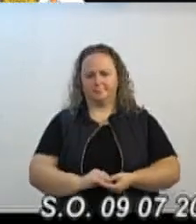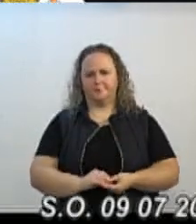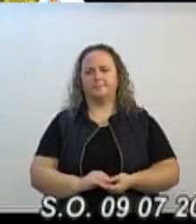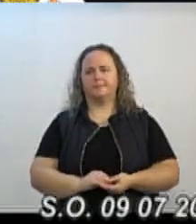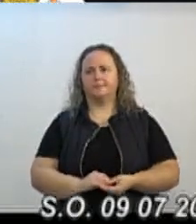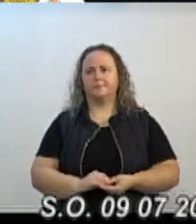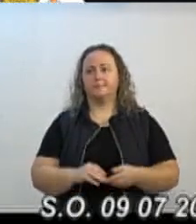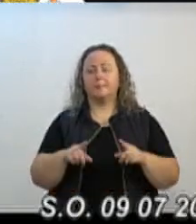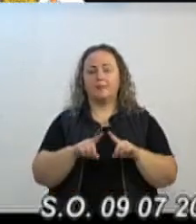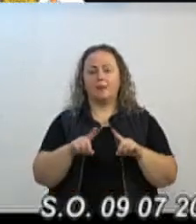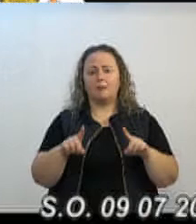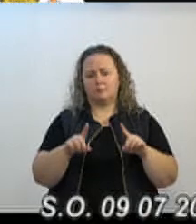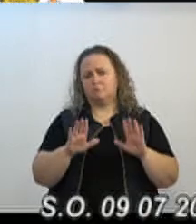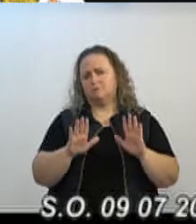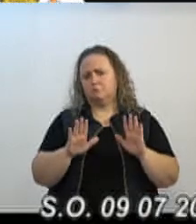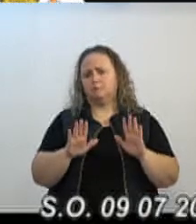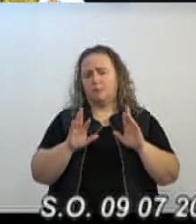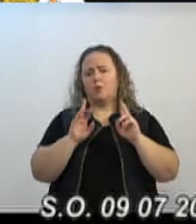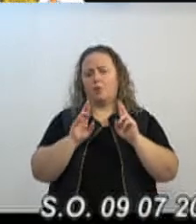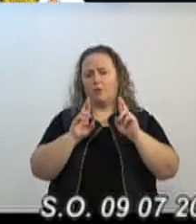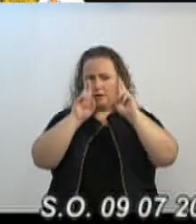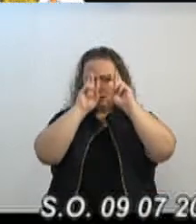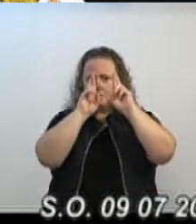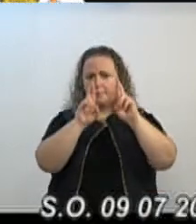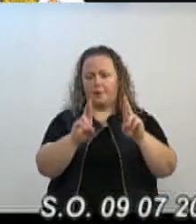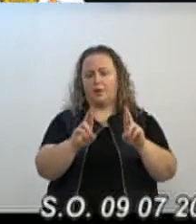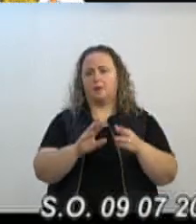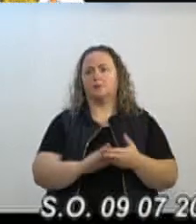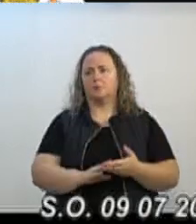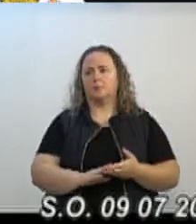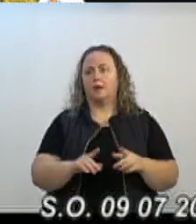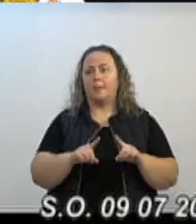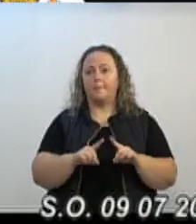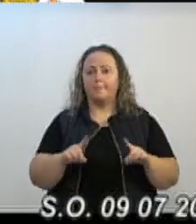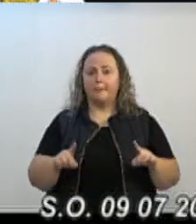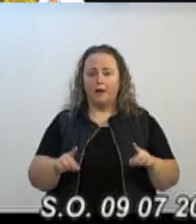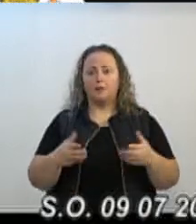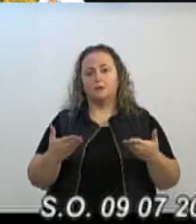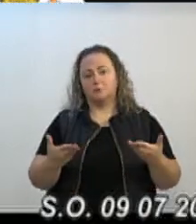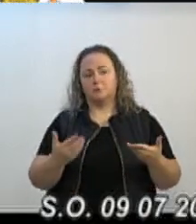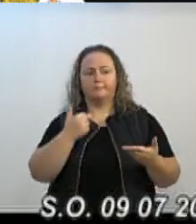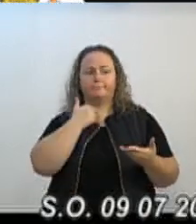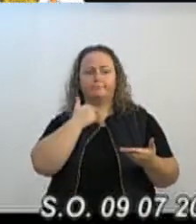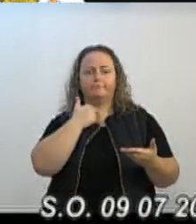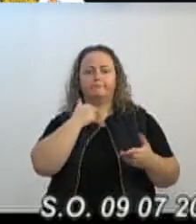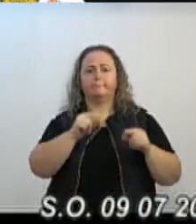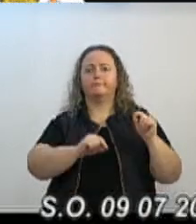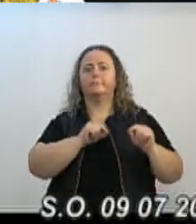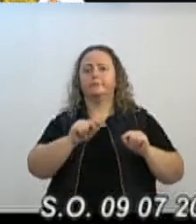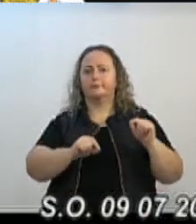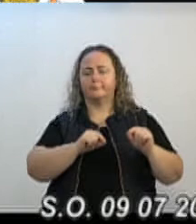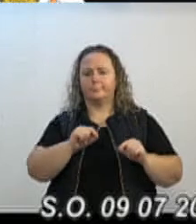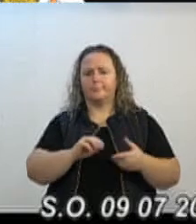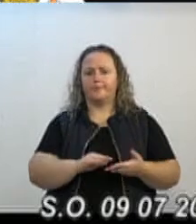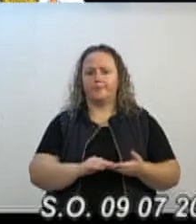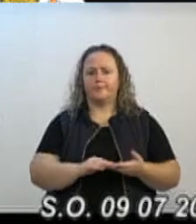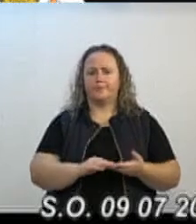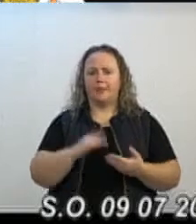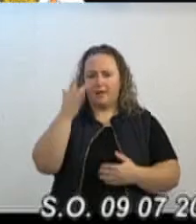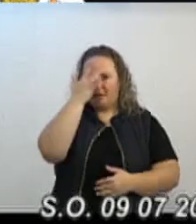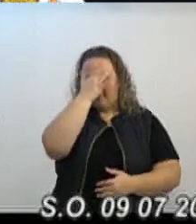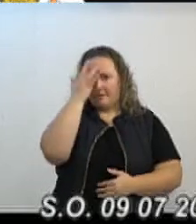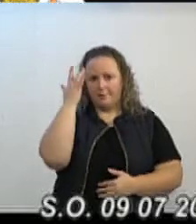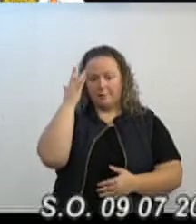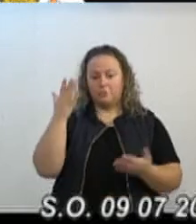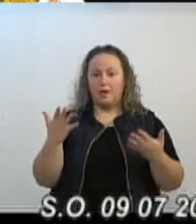até respeito a decisão de querer fazer online, sim, mas aí não dá, e aí o senhor mesmo falou, para que pessoas que pregam que